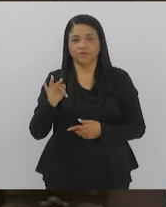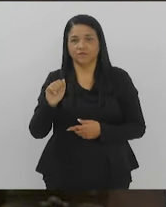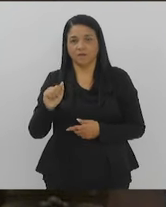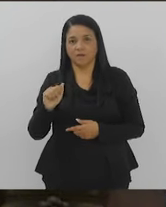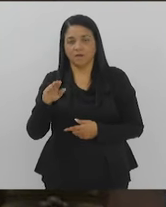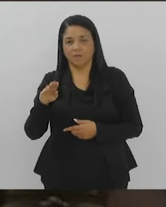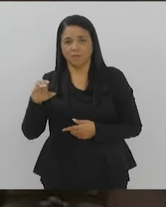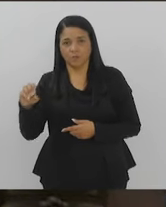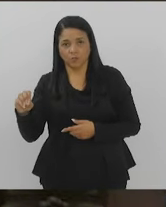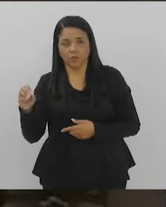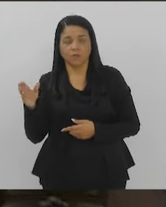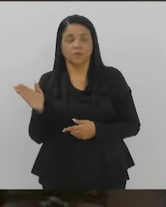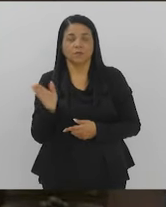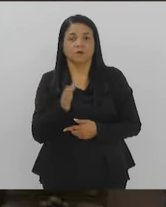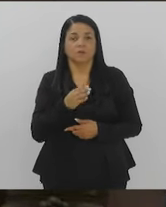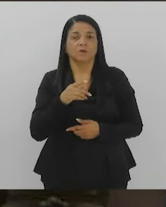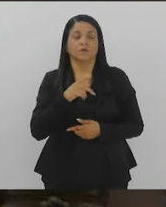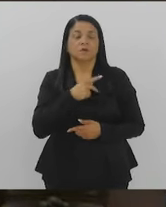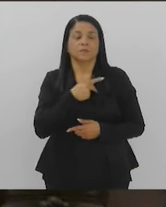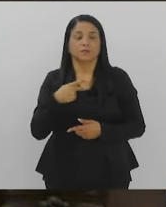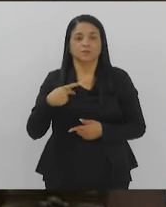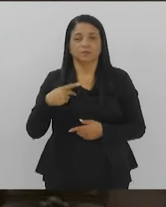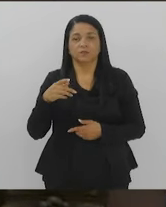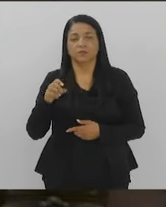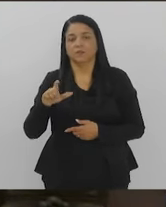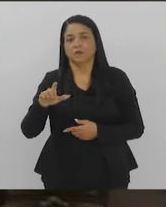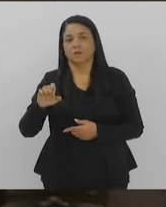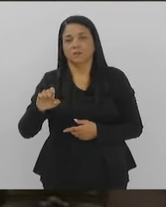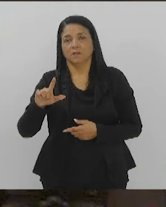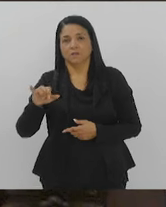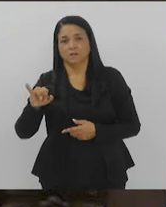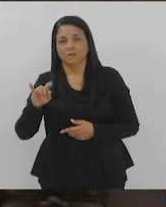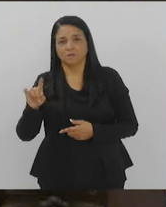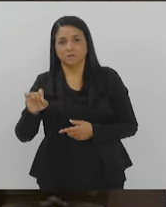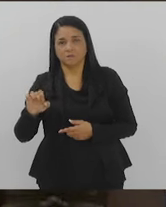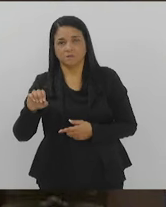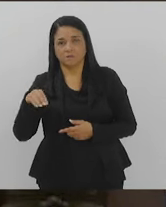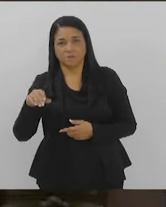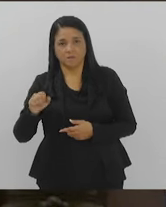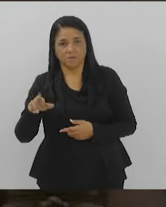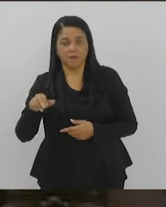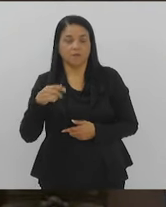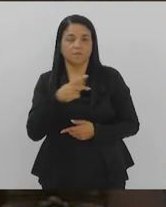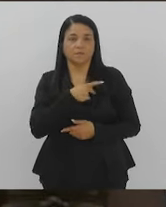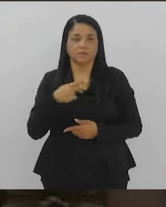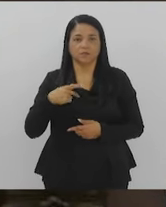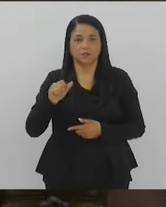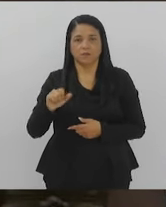pastor Elisimar Pereira, pastor Alexandre Raposo,